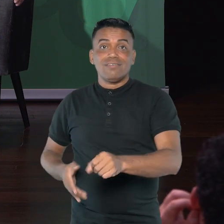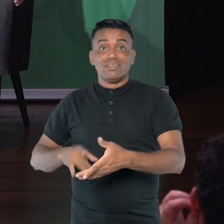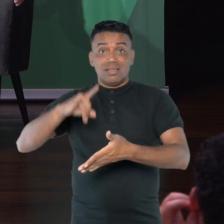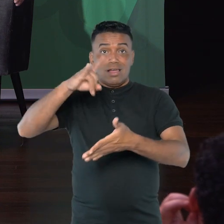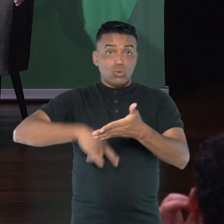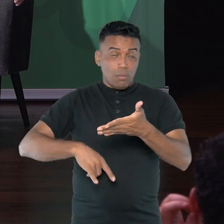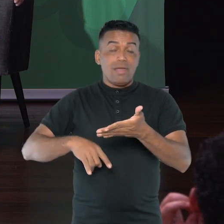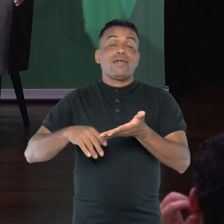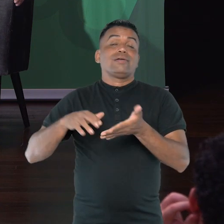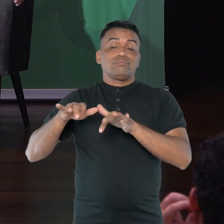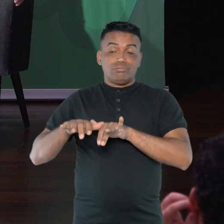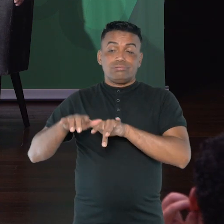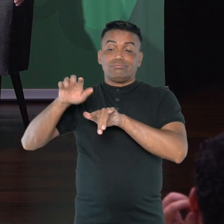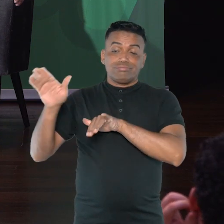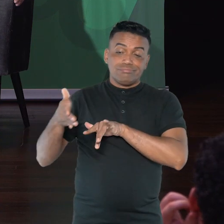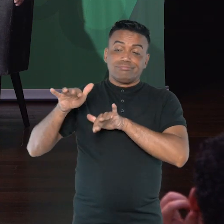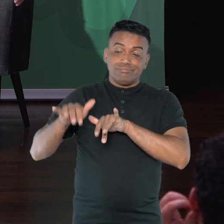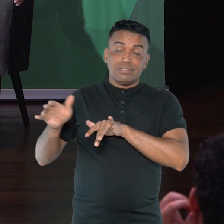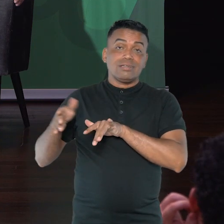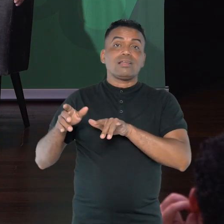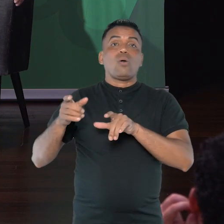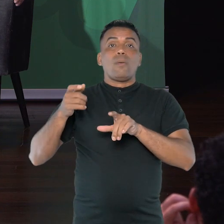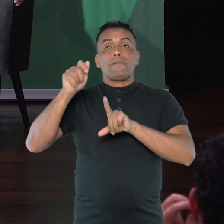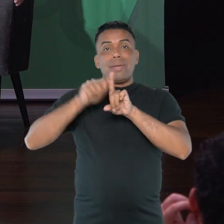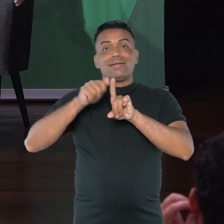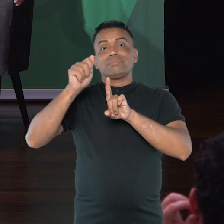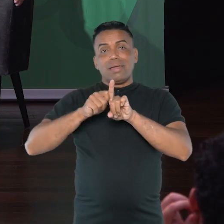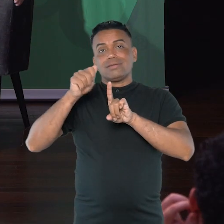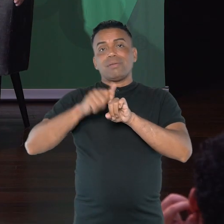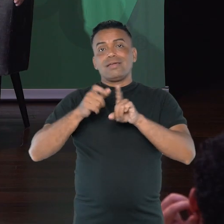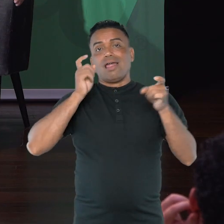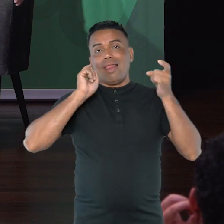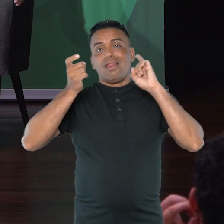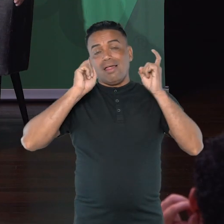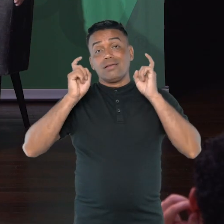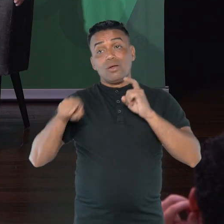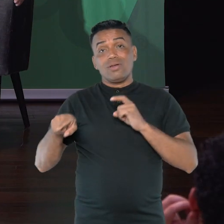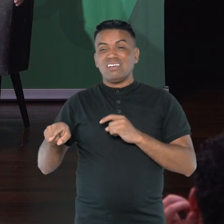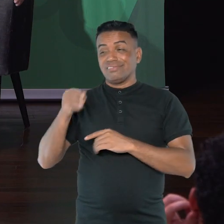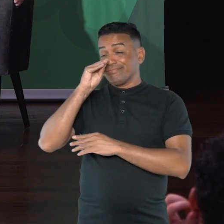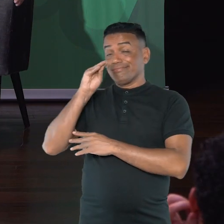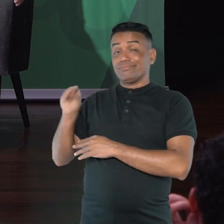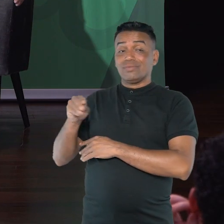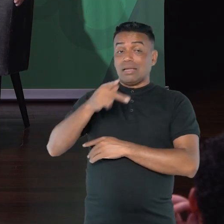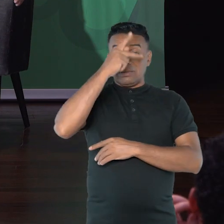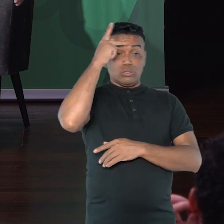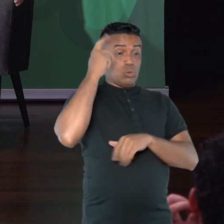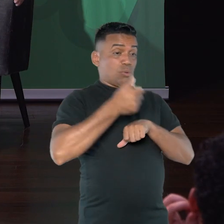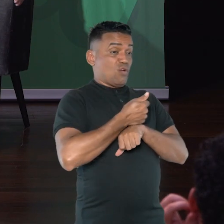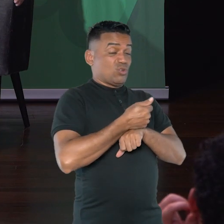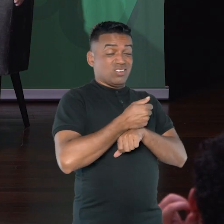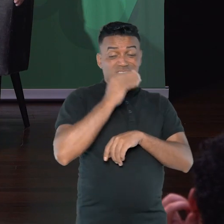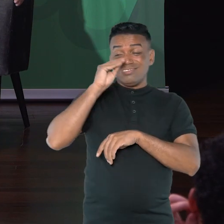relatório, escrevia, passava limpo. Todo mês eles se reuniam. E, obviamente, eles eram tratados com certo desdém pelos escritores, porque eles